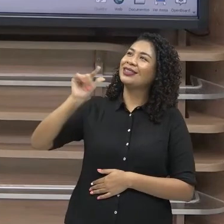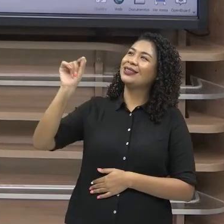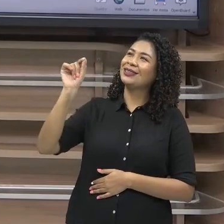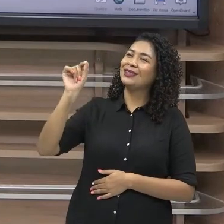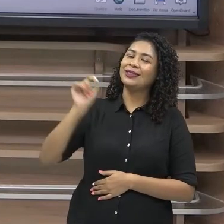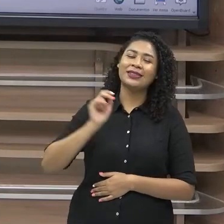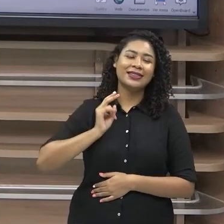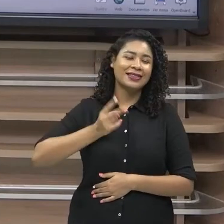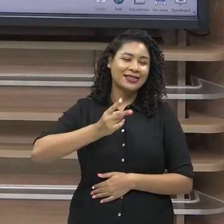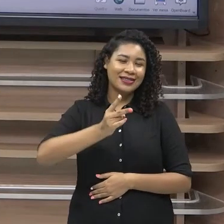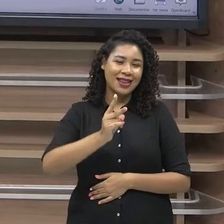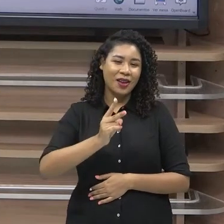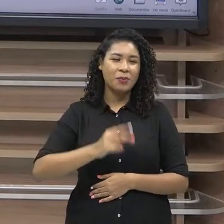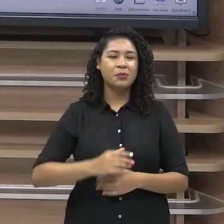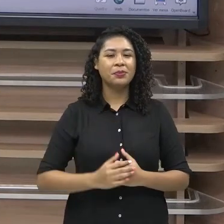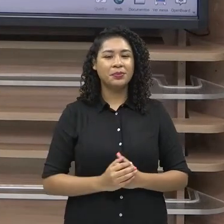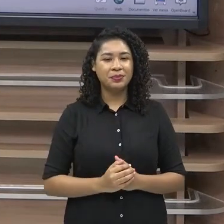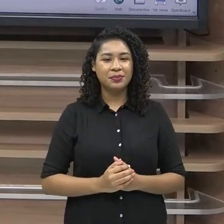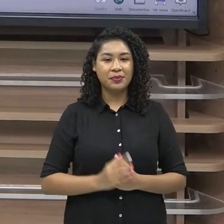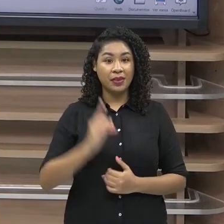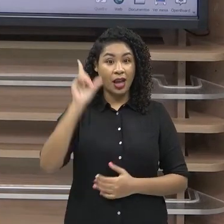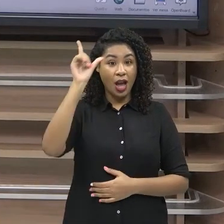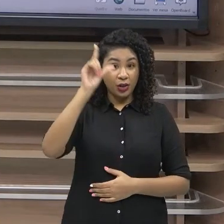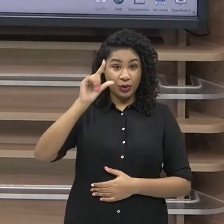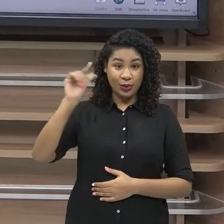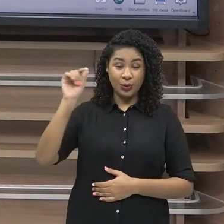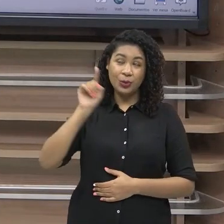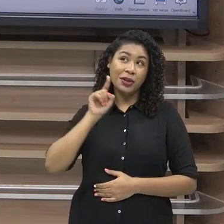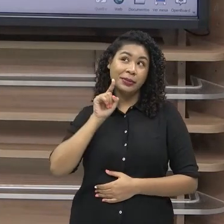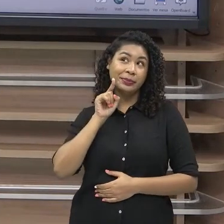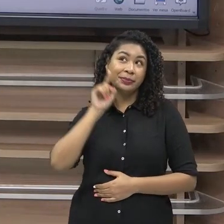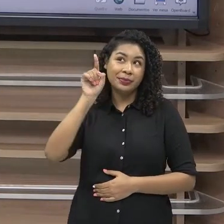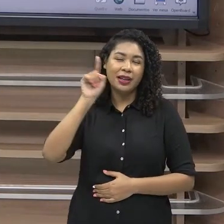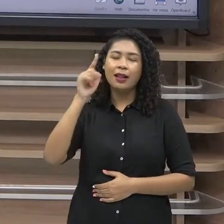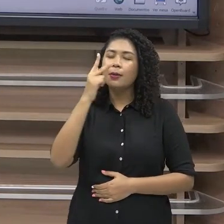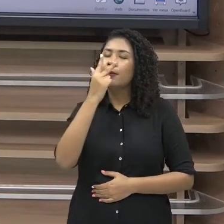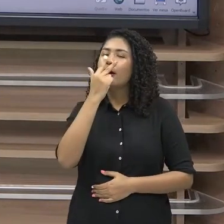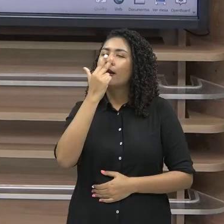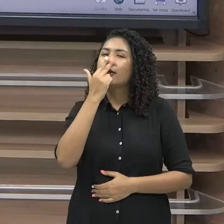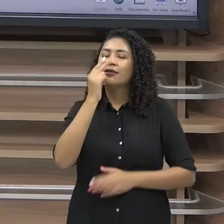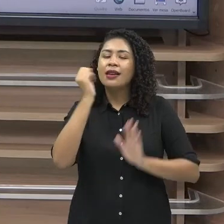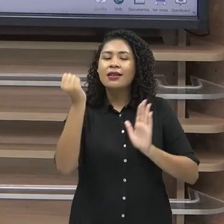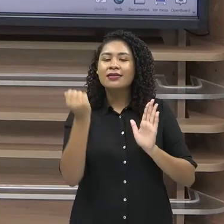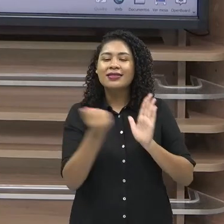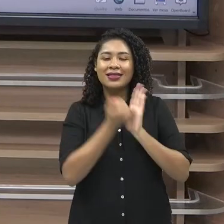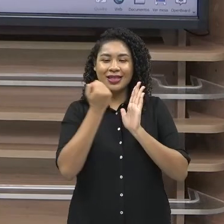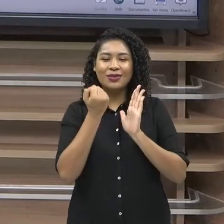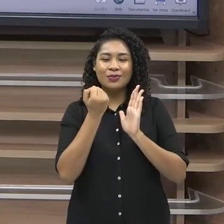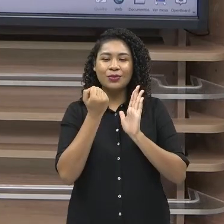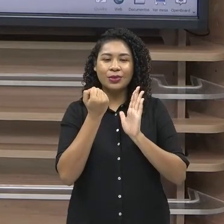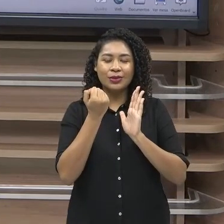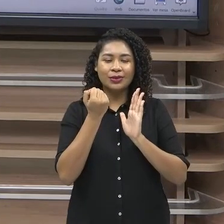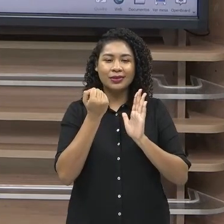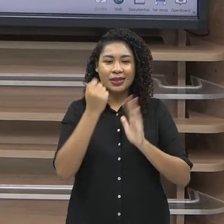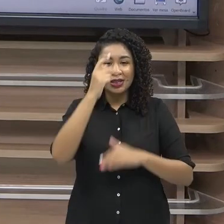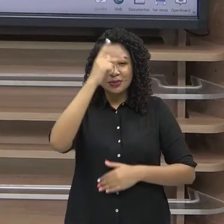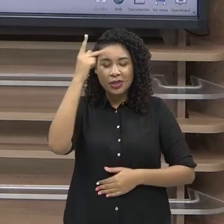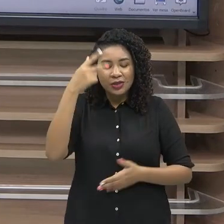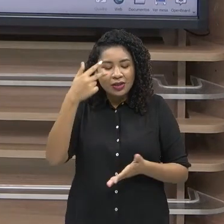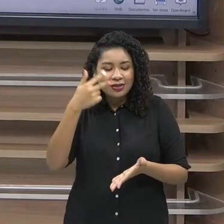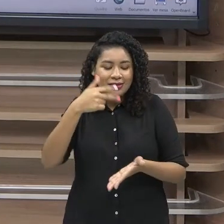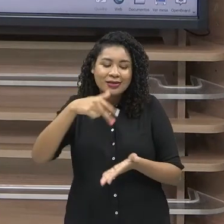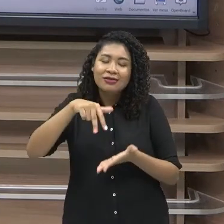a lua, na verdade, era sempre um símbolo para os dançantes de carimbó